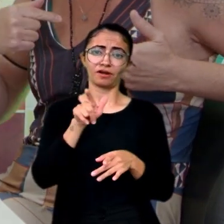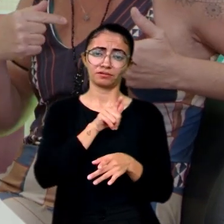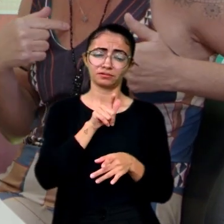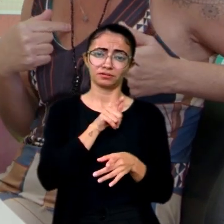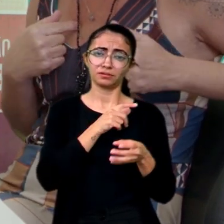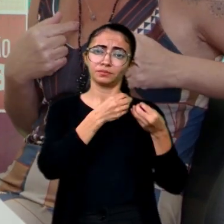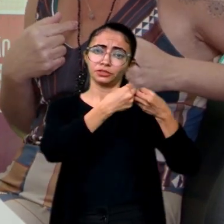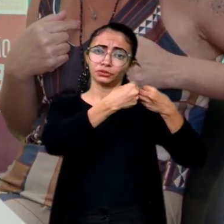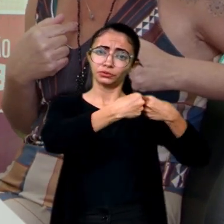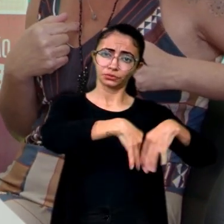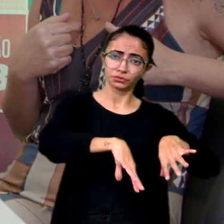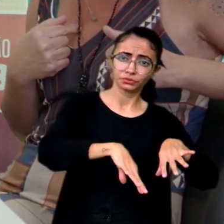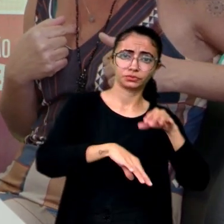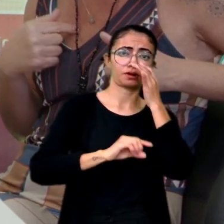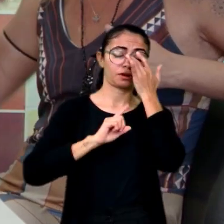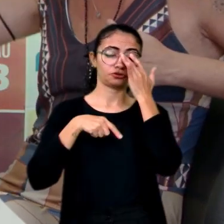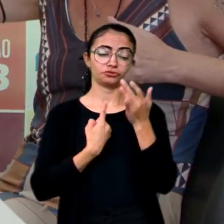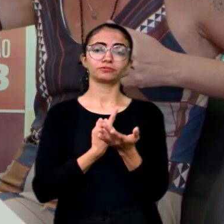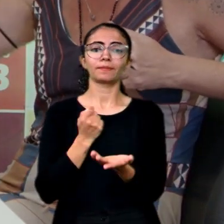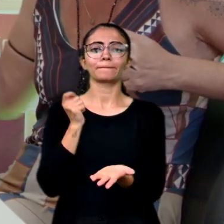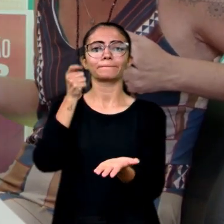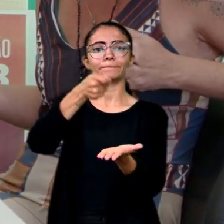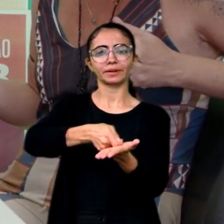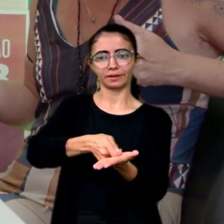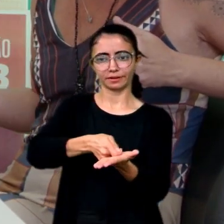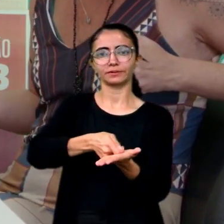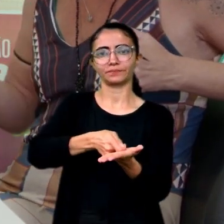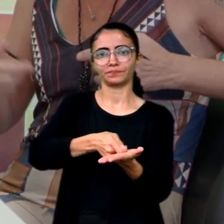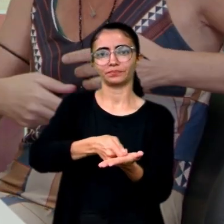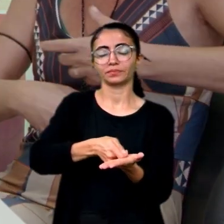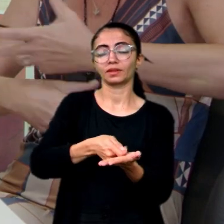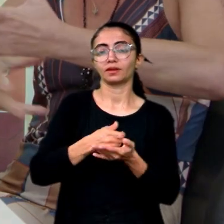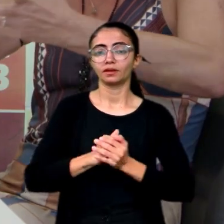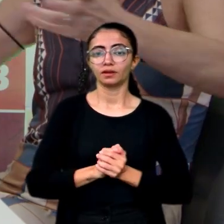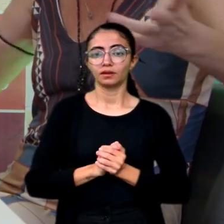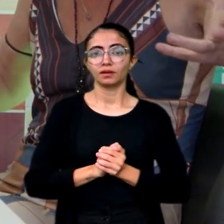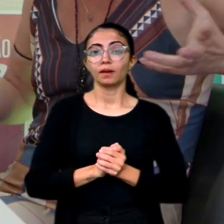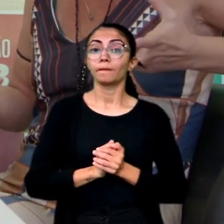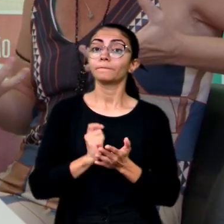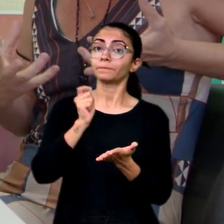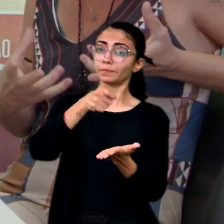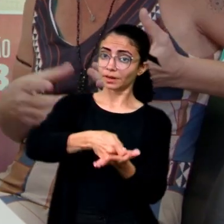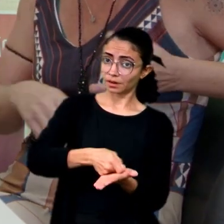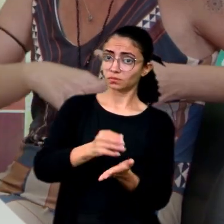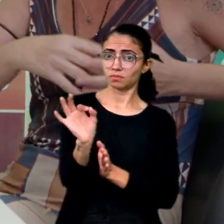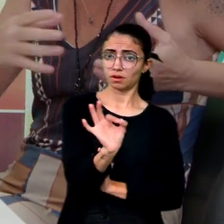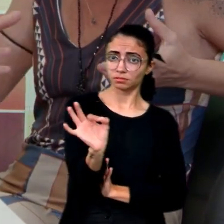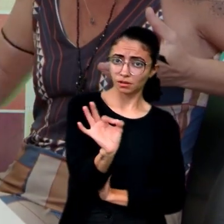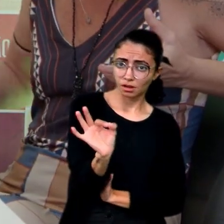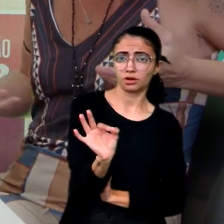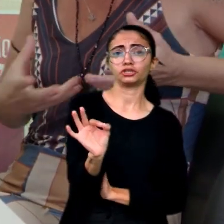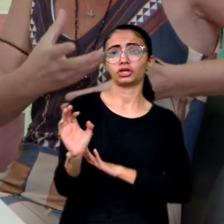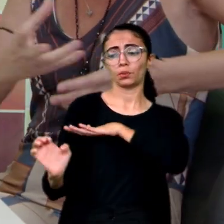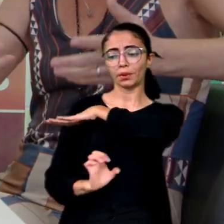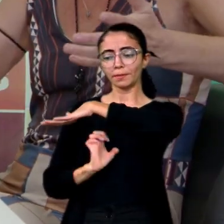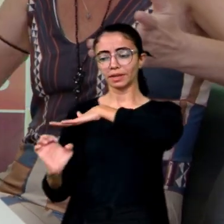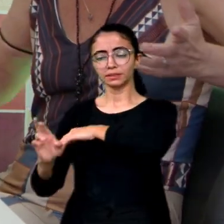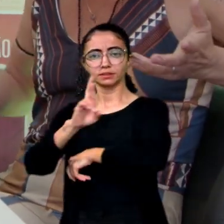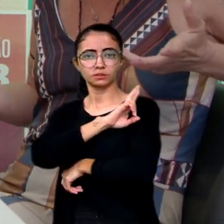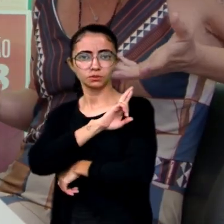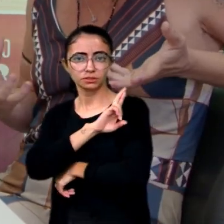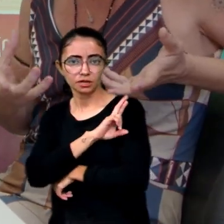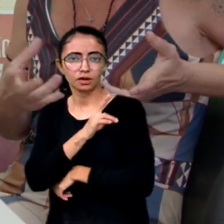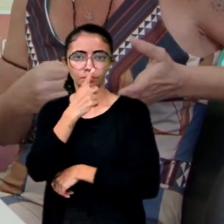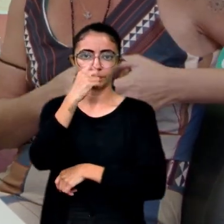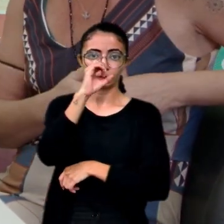gente paga todo mês, sem você saber, para uma taxa para recolher, para fazer essa